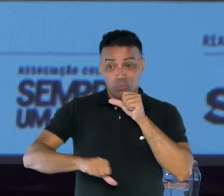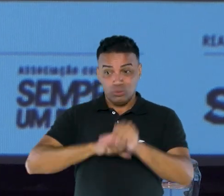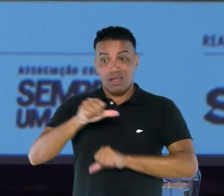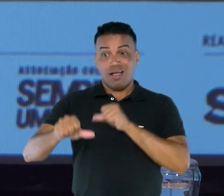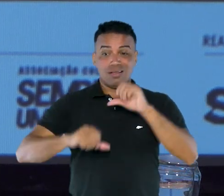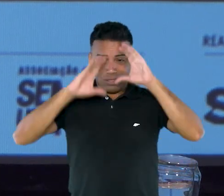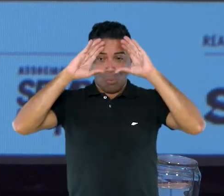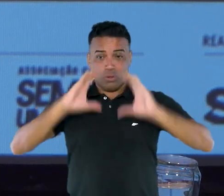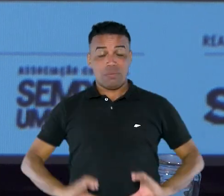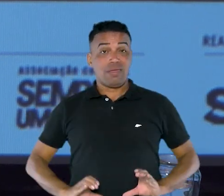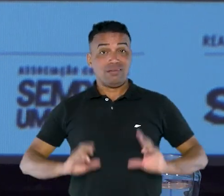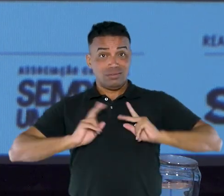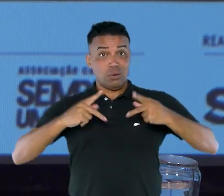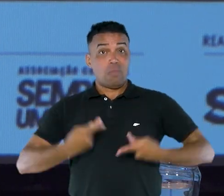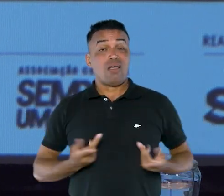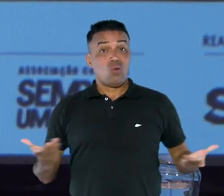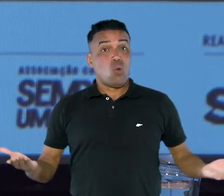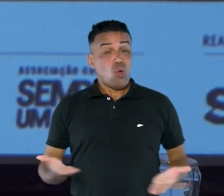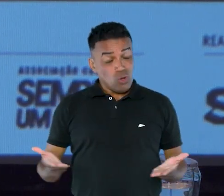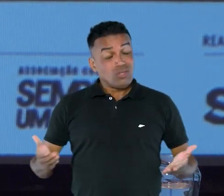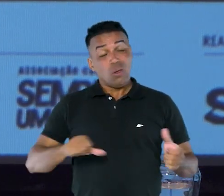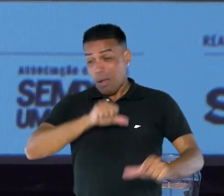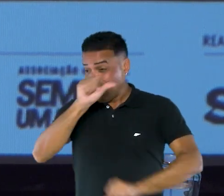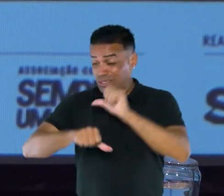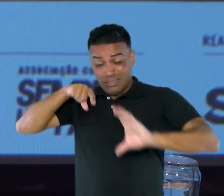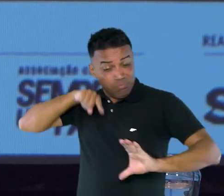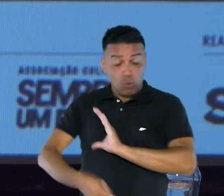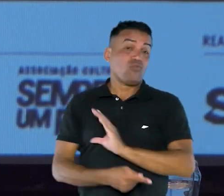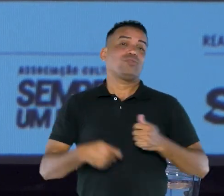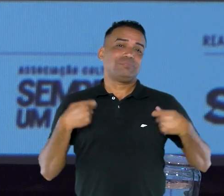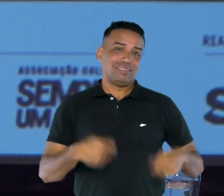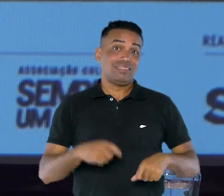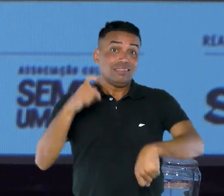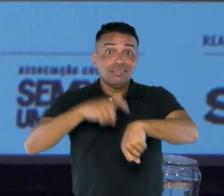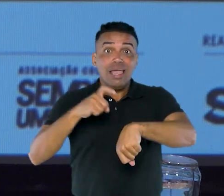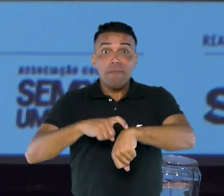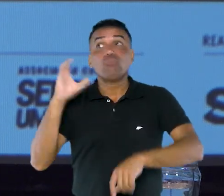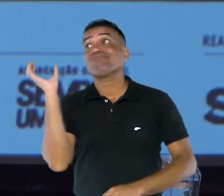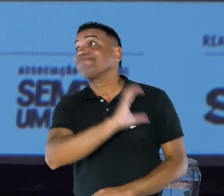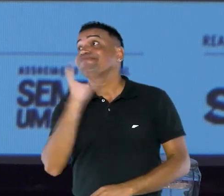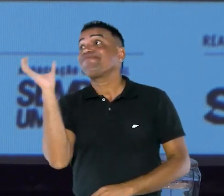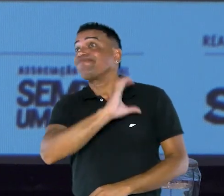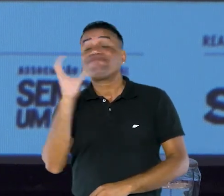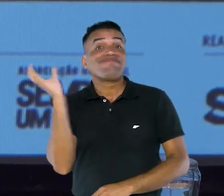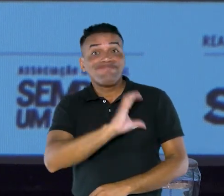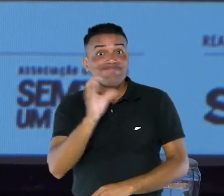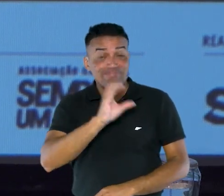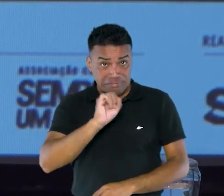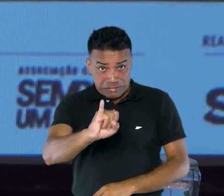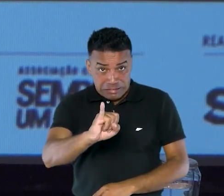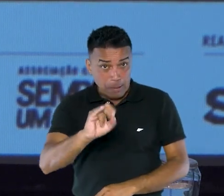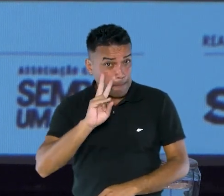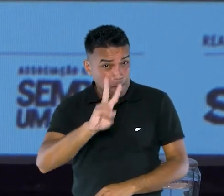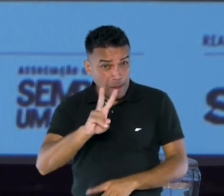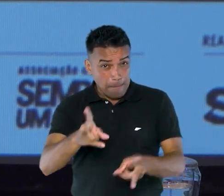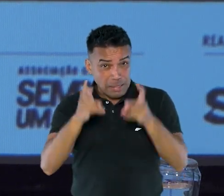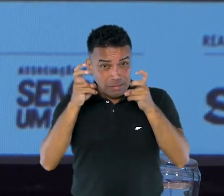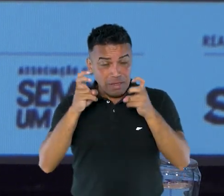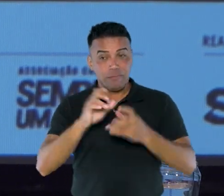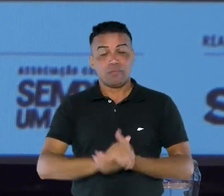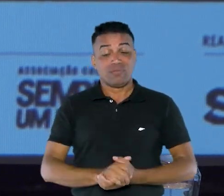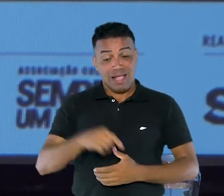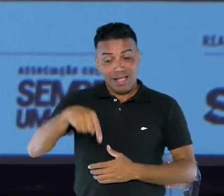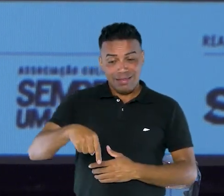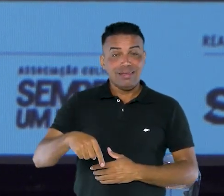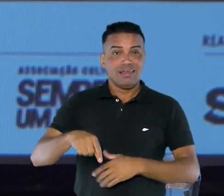uma mudança de postura mesmo, é uma mudança muito profunda. E a gente não tem tempo para isso. Se a gente olhar aqui,